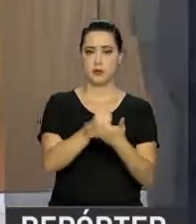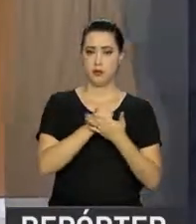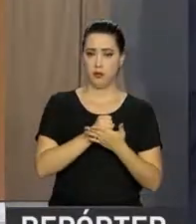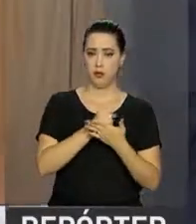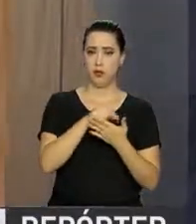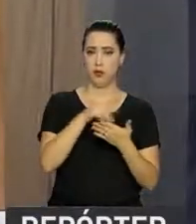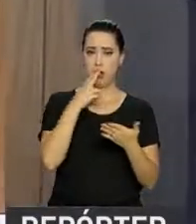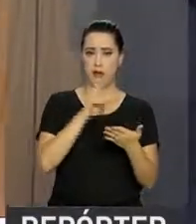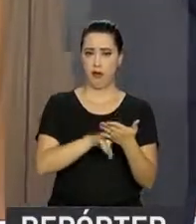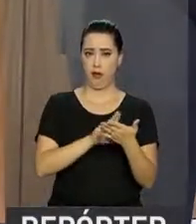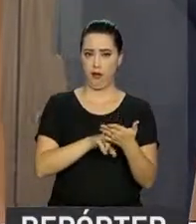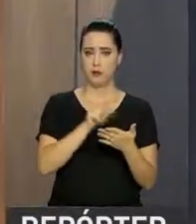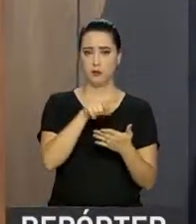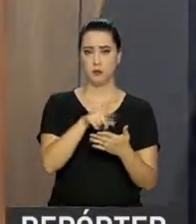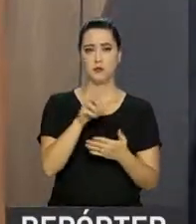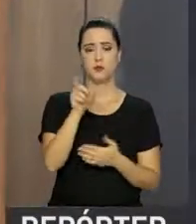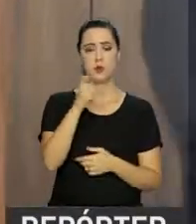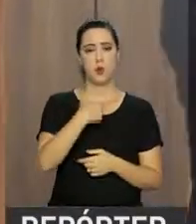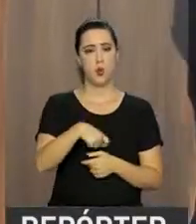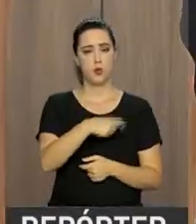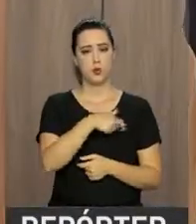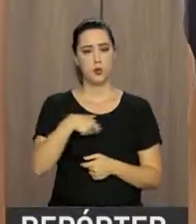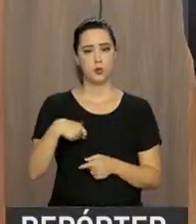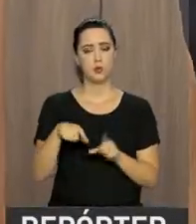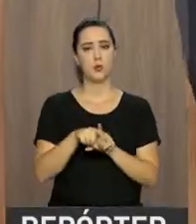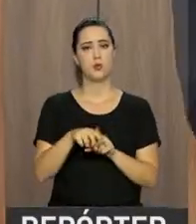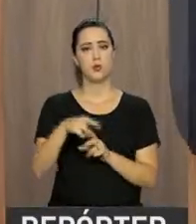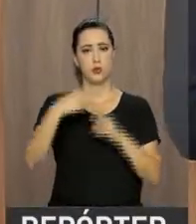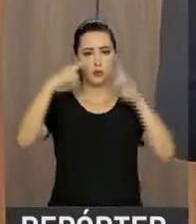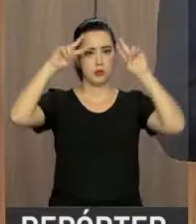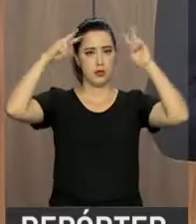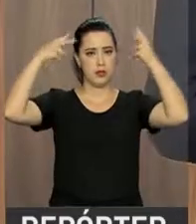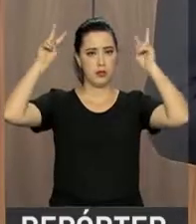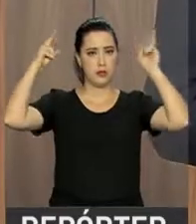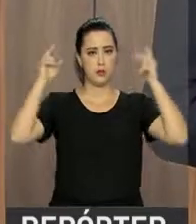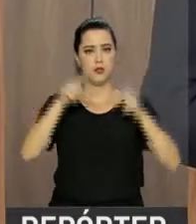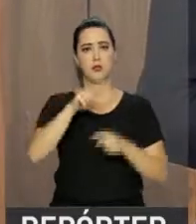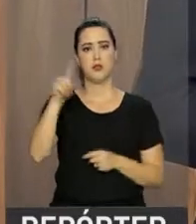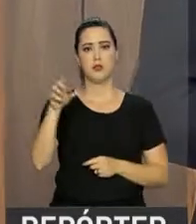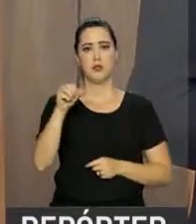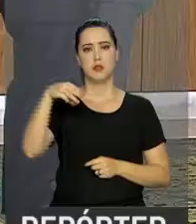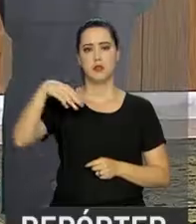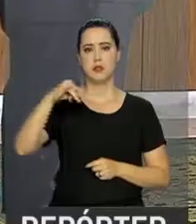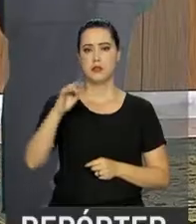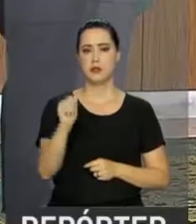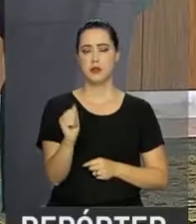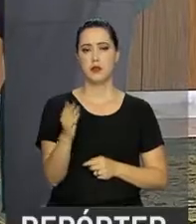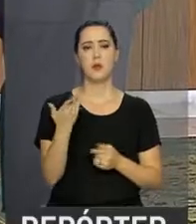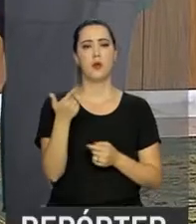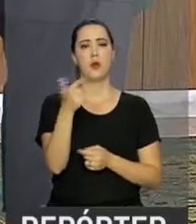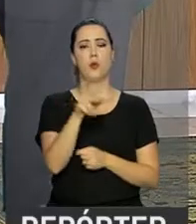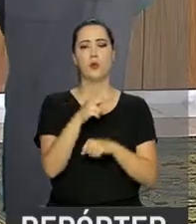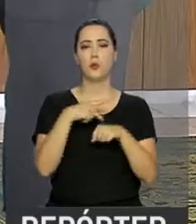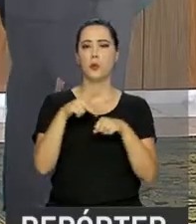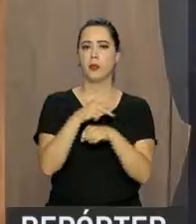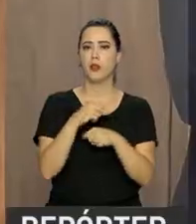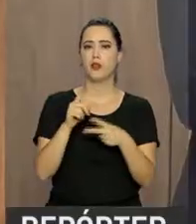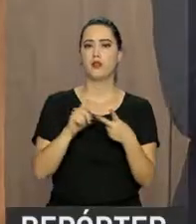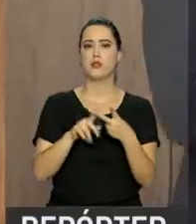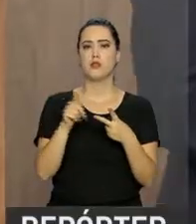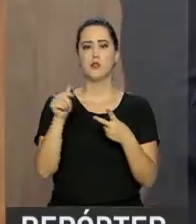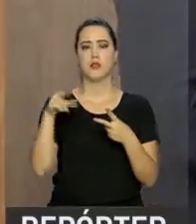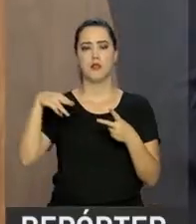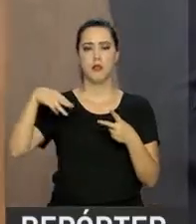as credenciais na verdade diz foram os da suíça grécia amb a banda a dash gana